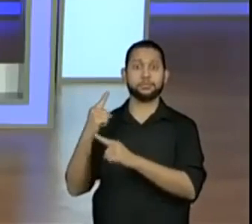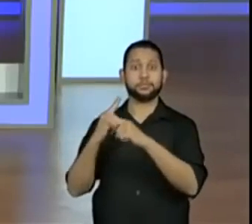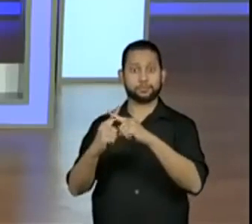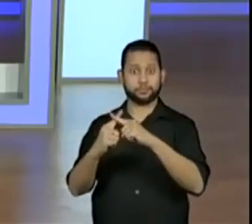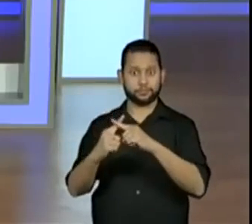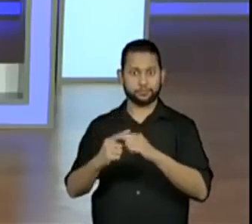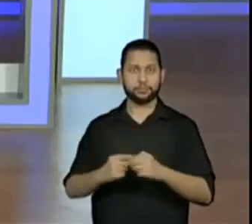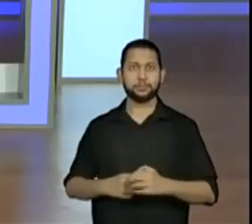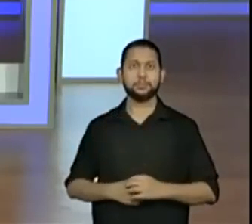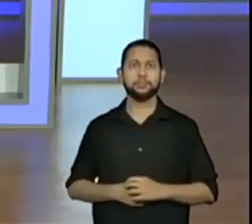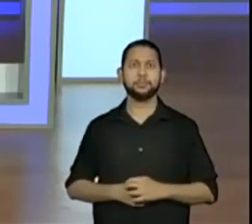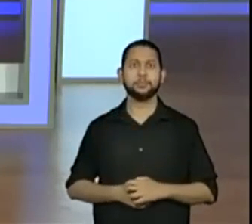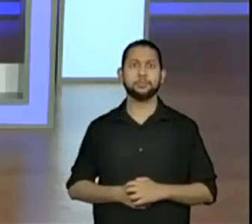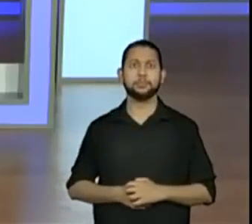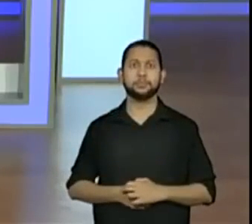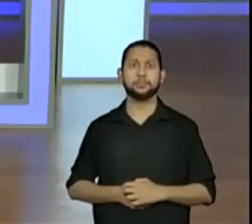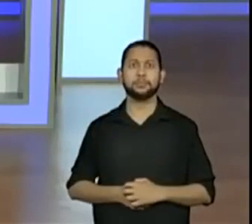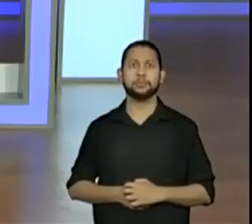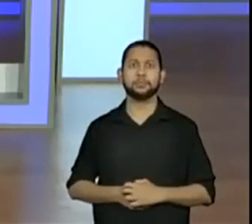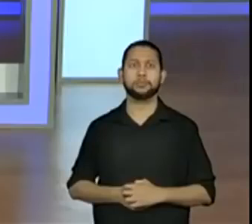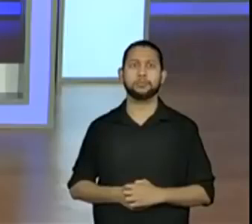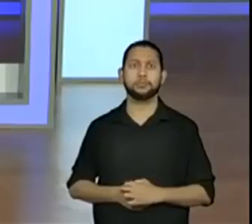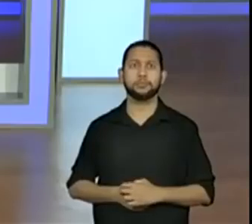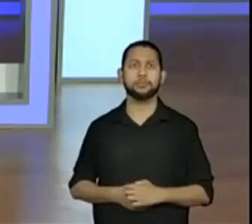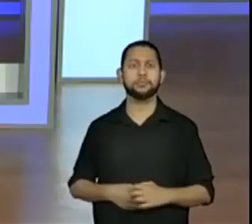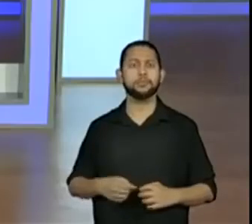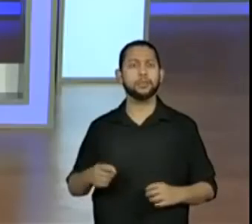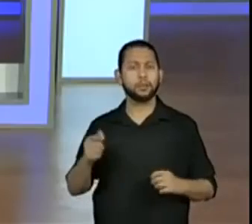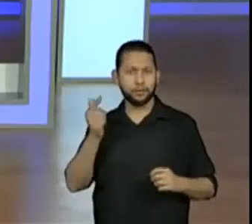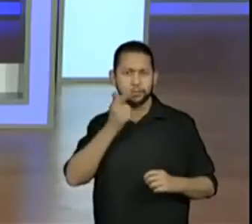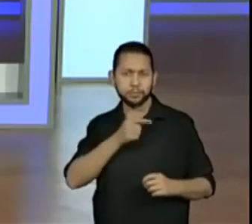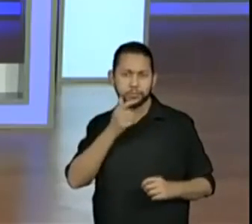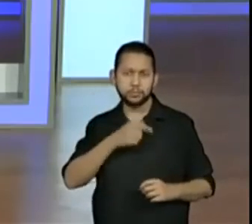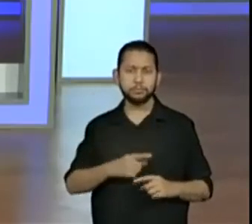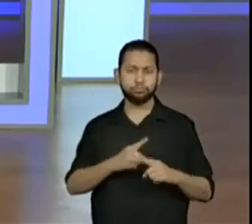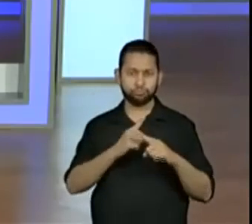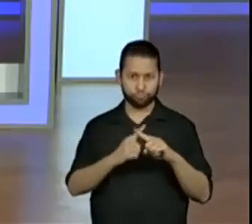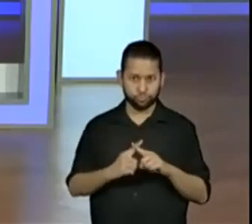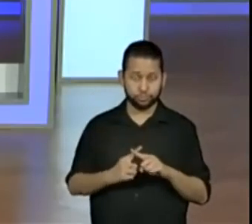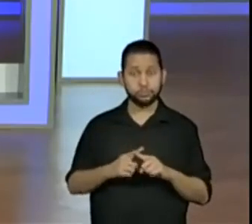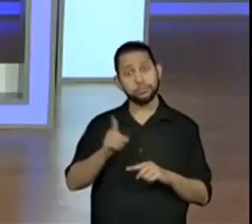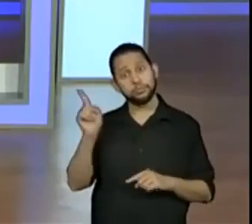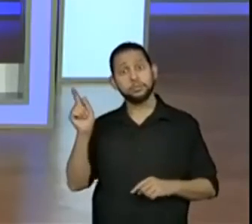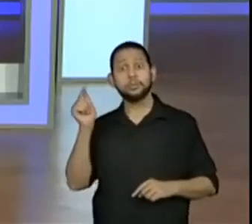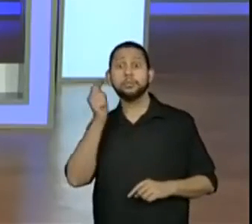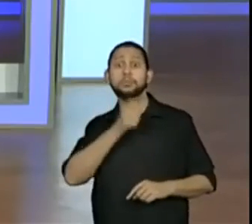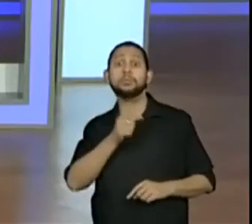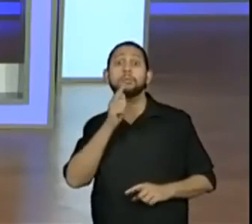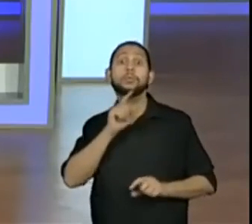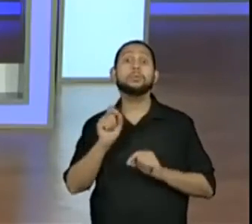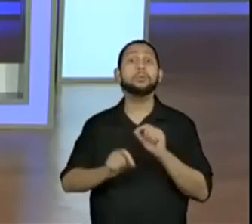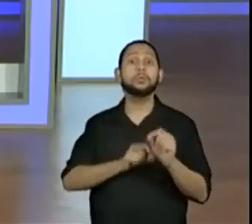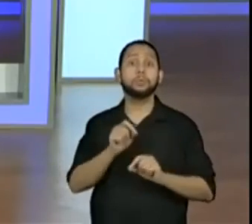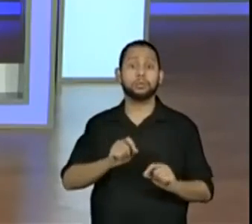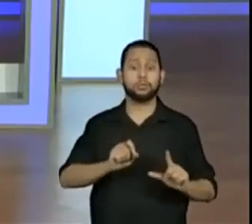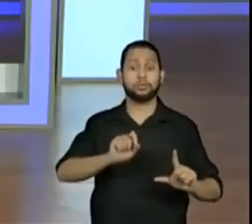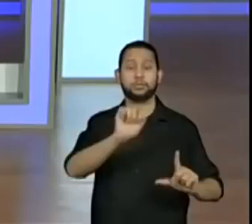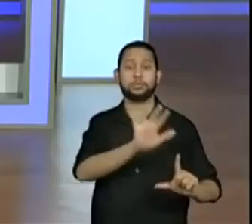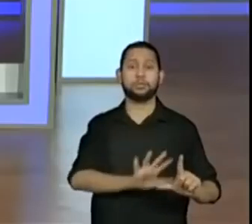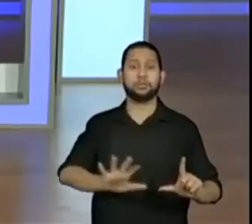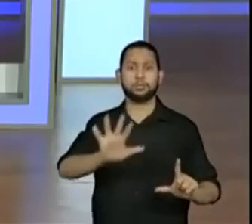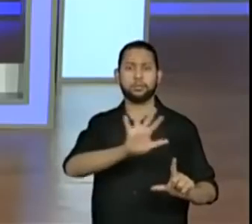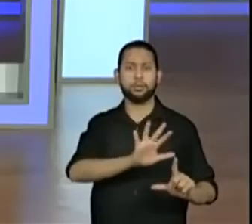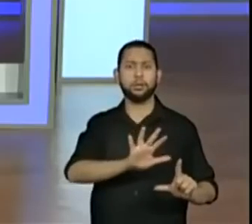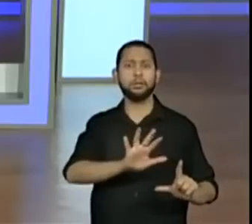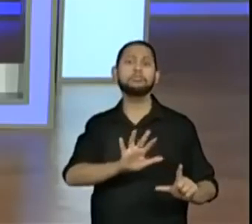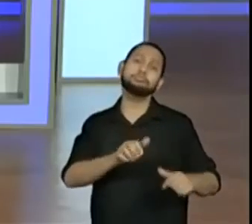Opa ficou em cima posso multiplicar então e vou ter aí a quantidade em área